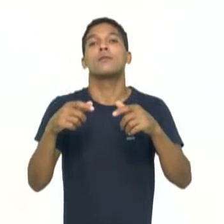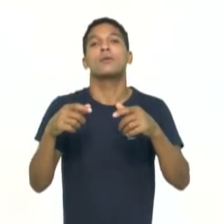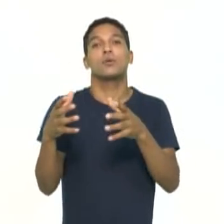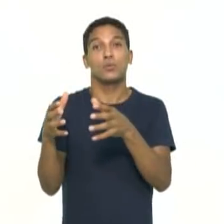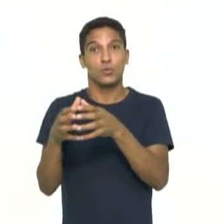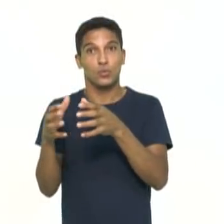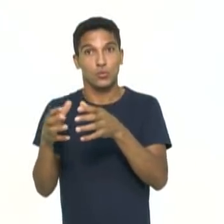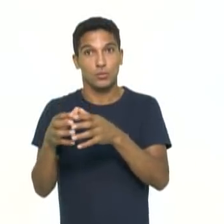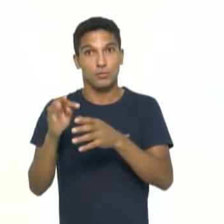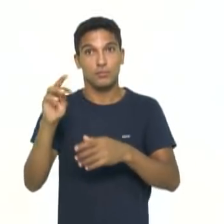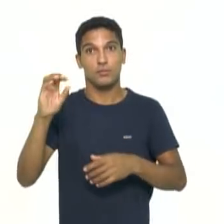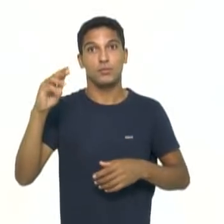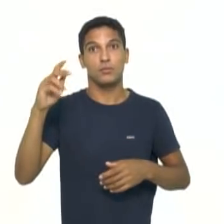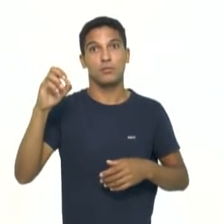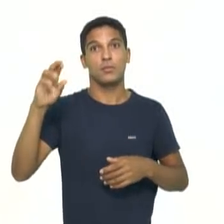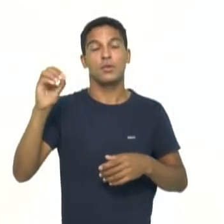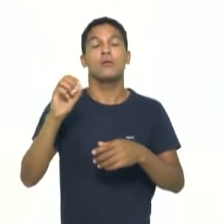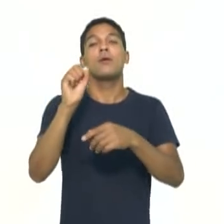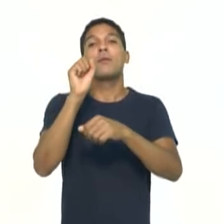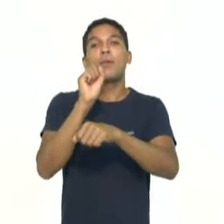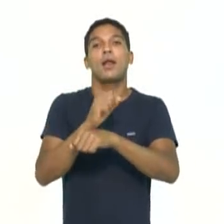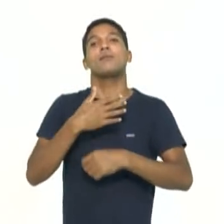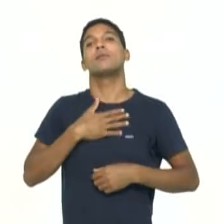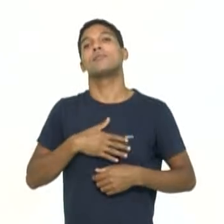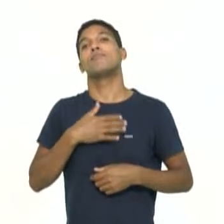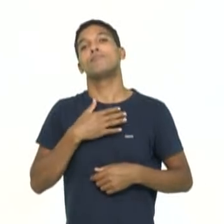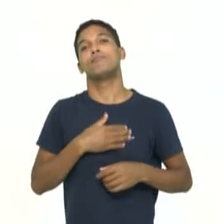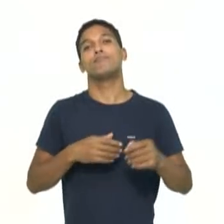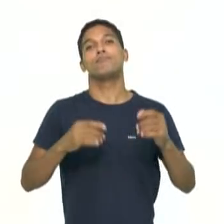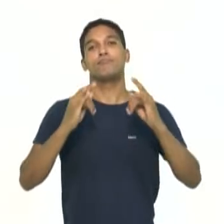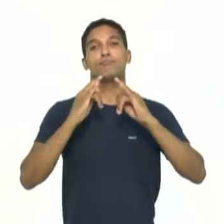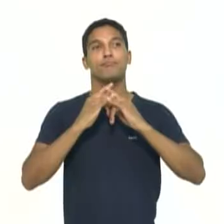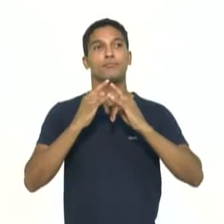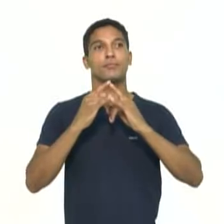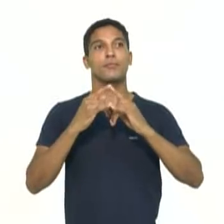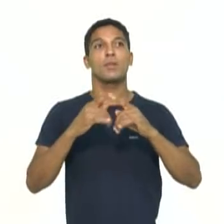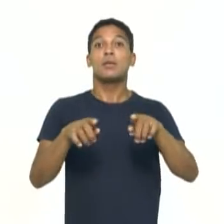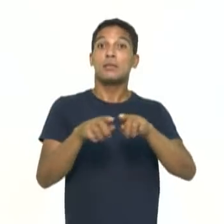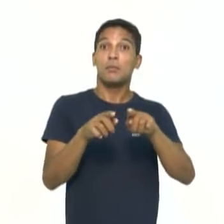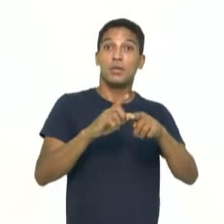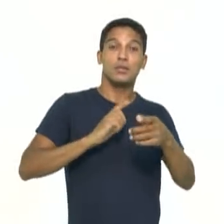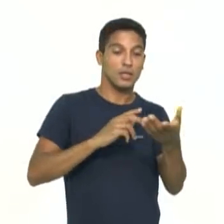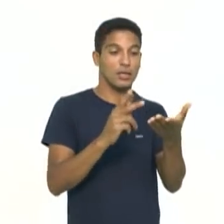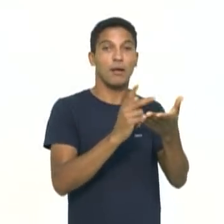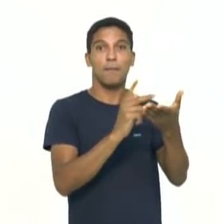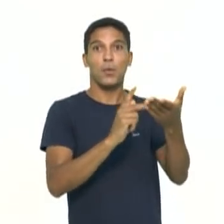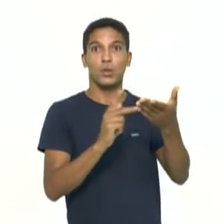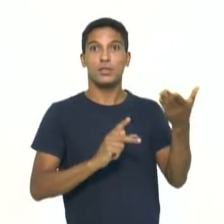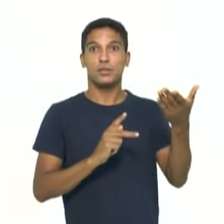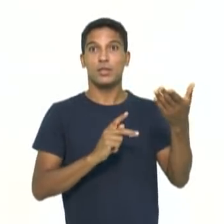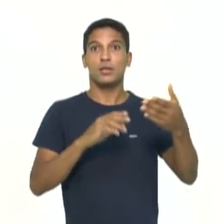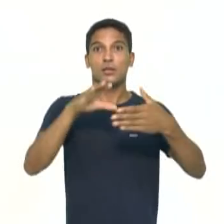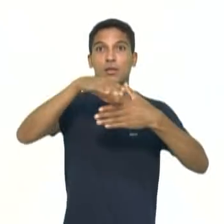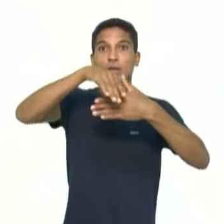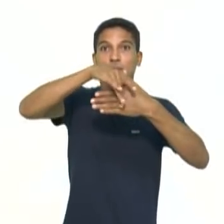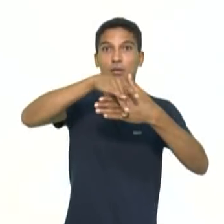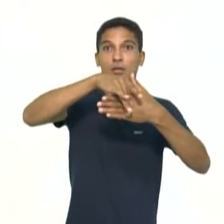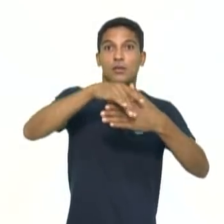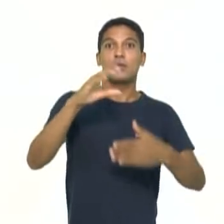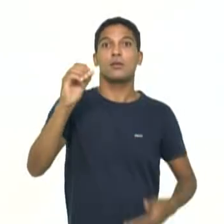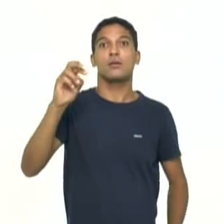lá no norte, nordeste, tem a poesia de cordel, exatamente, que fala de